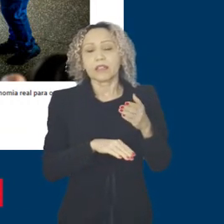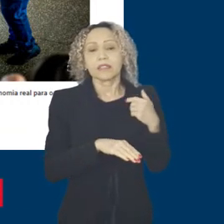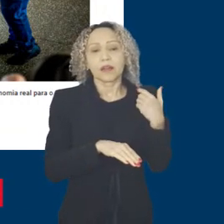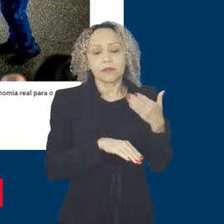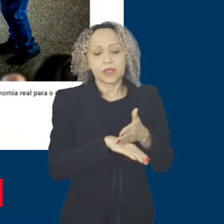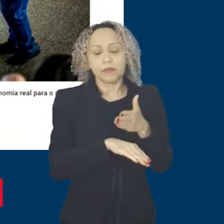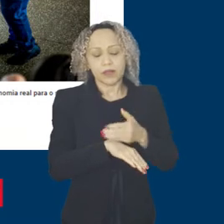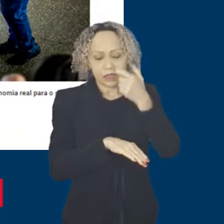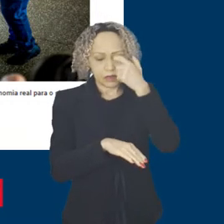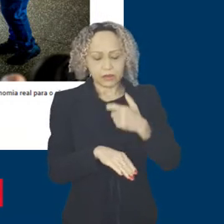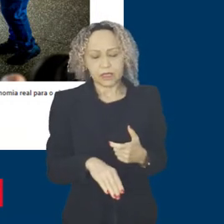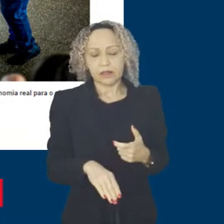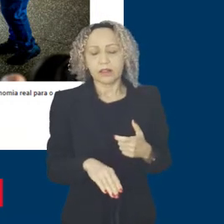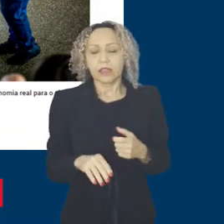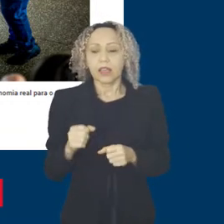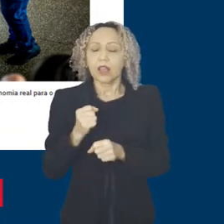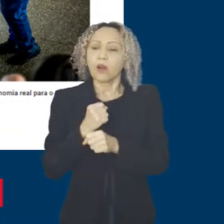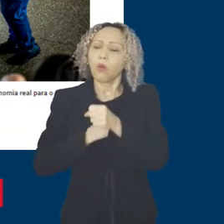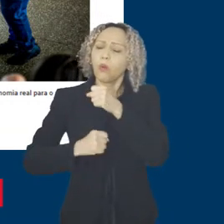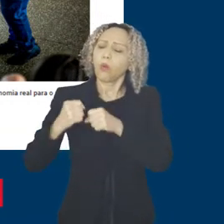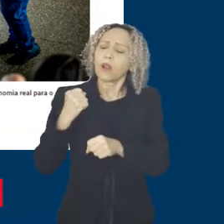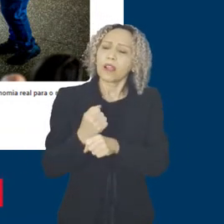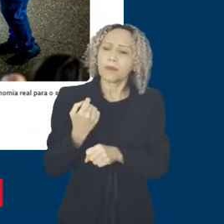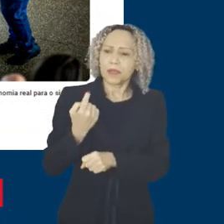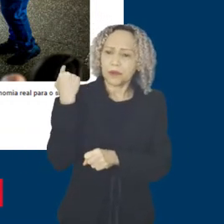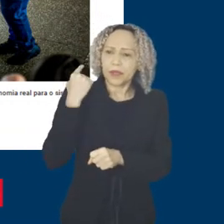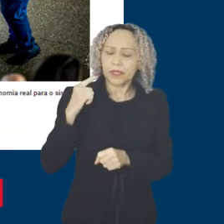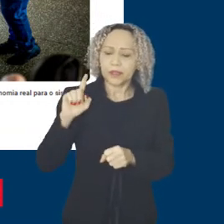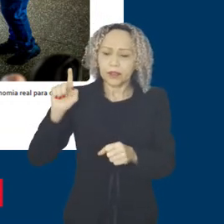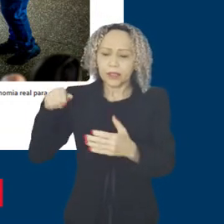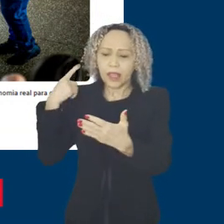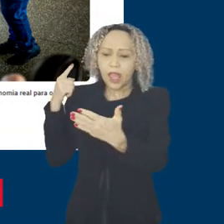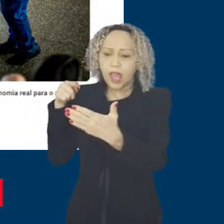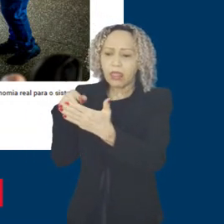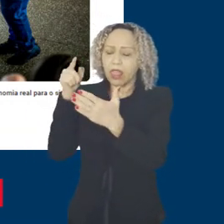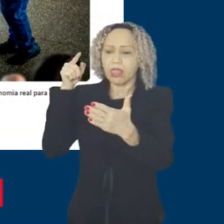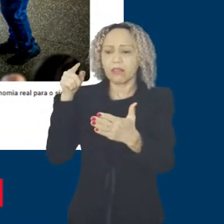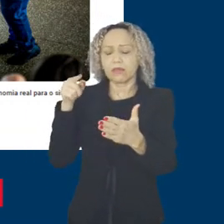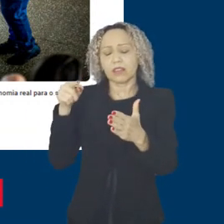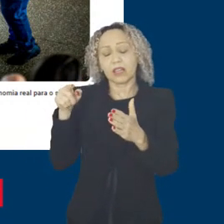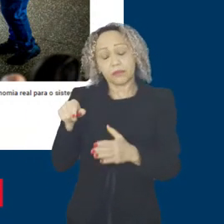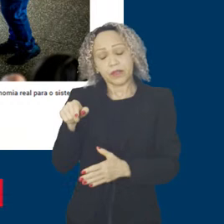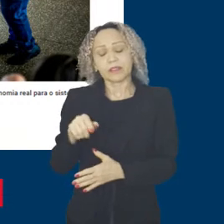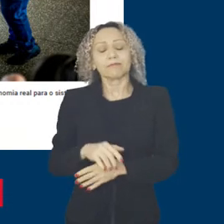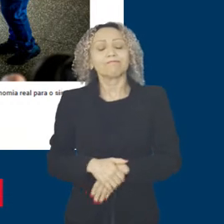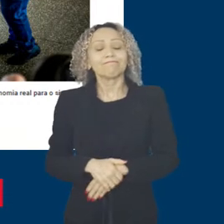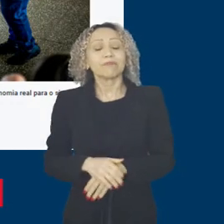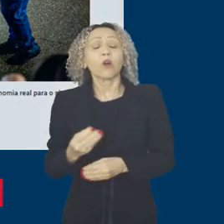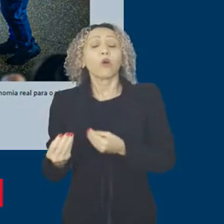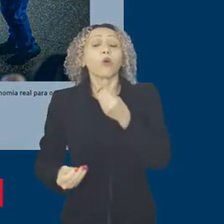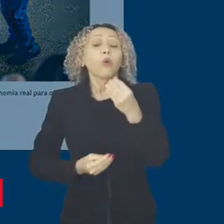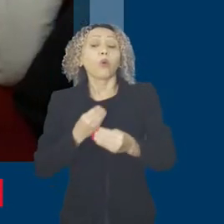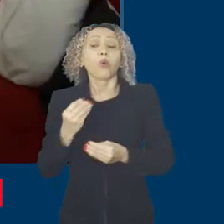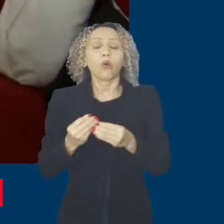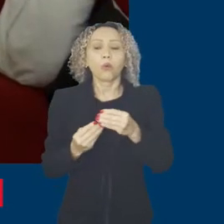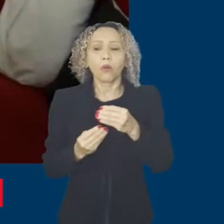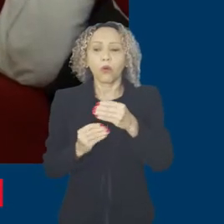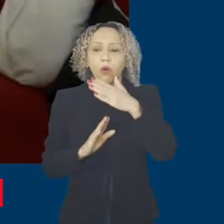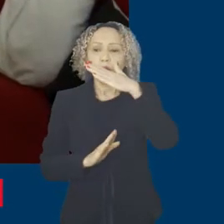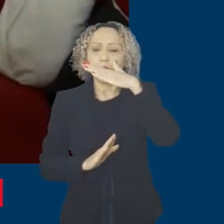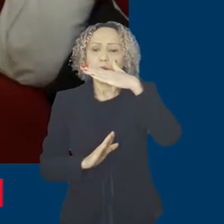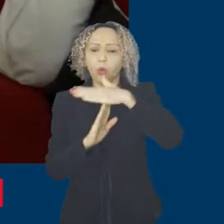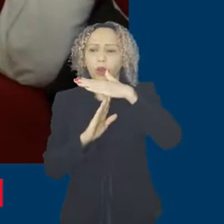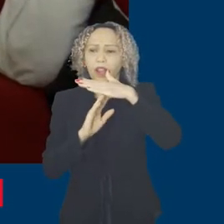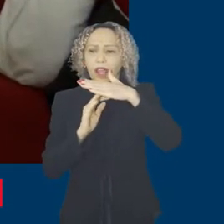menos um ano atrás ali, e essa matéria recupera essa denúncia aí, que é sobre como o teto de gastos